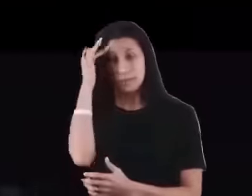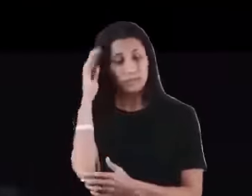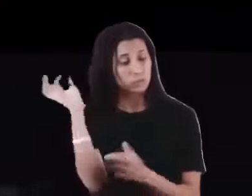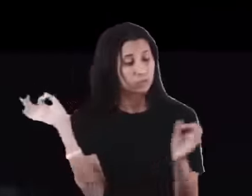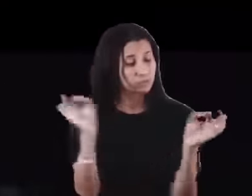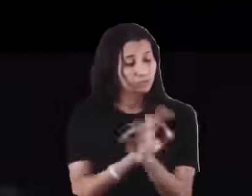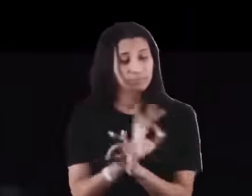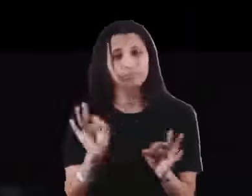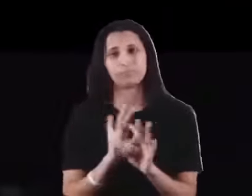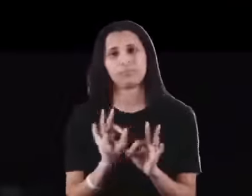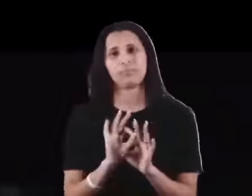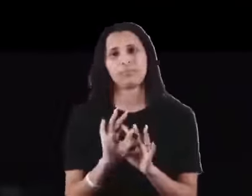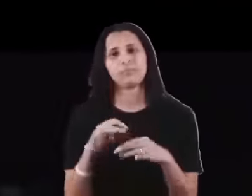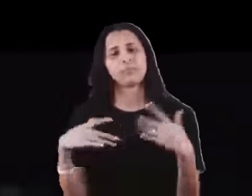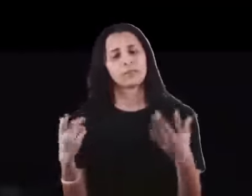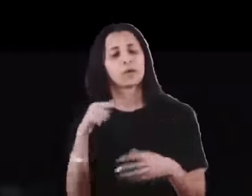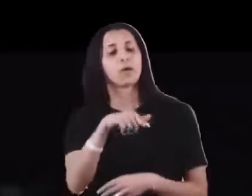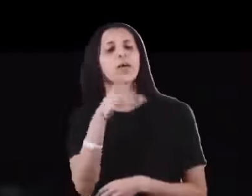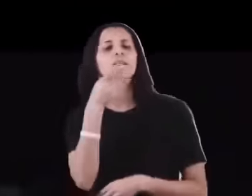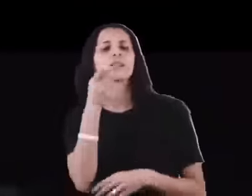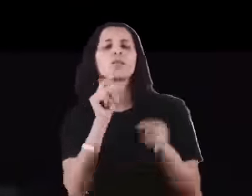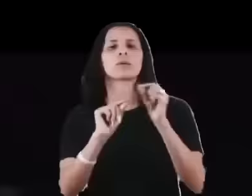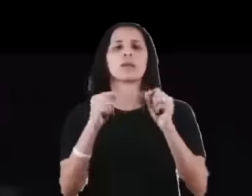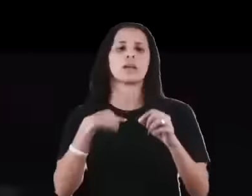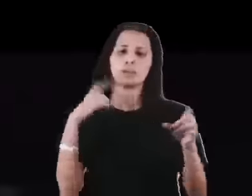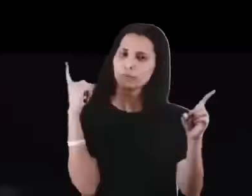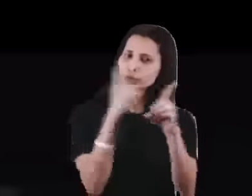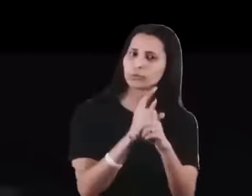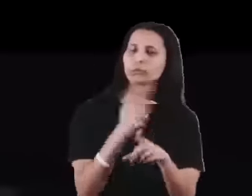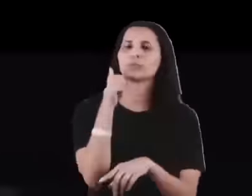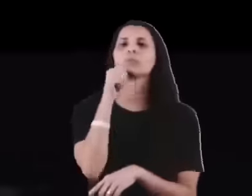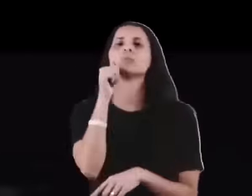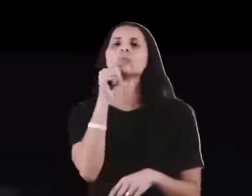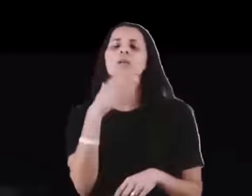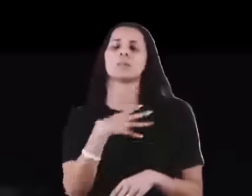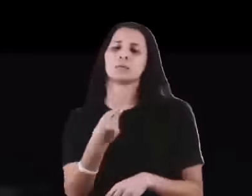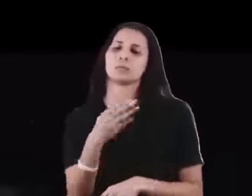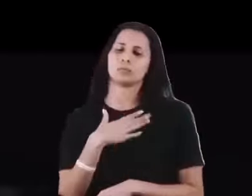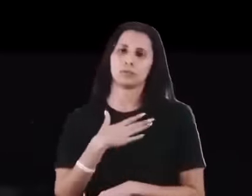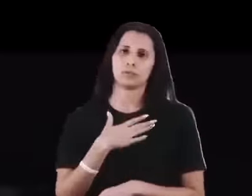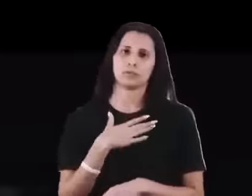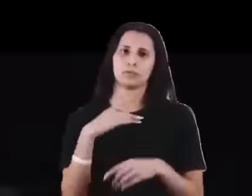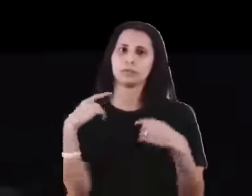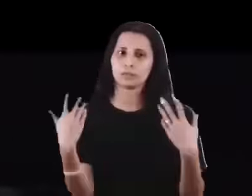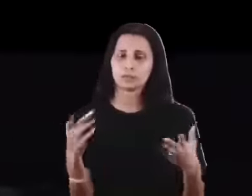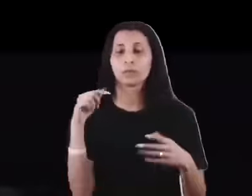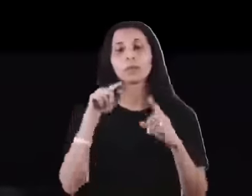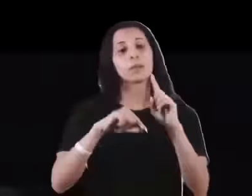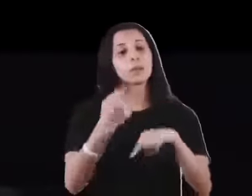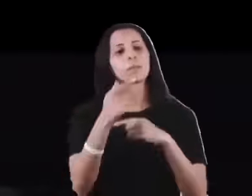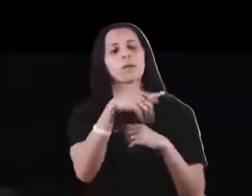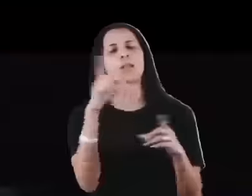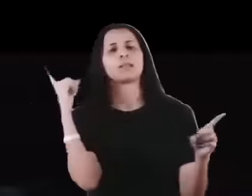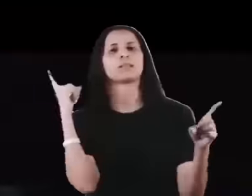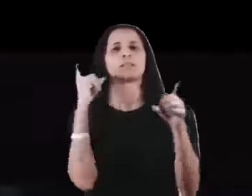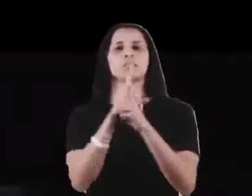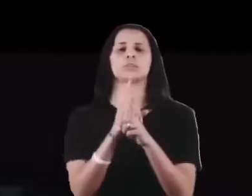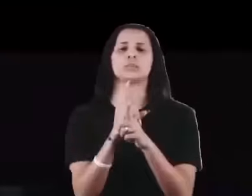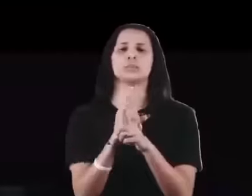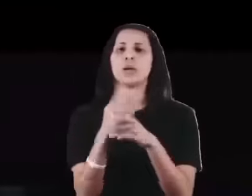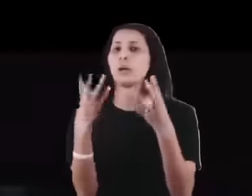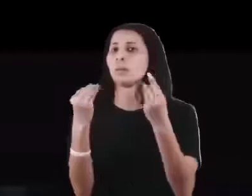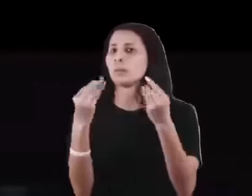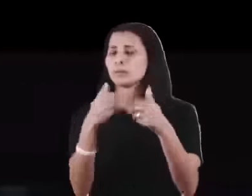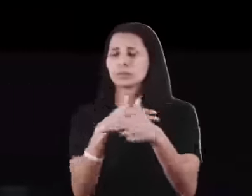disse o mesmo vou achar uma mulher com meu filho e ela achou E ai meu Deus tem tanta coisa para falar com você